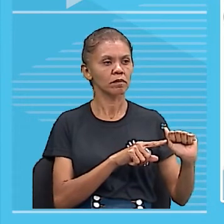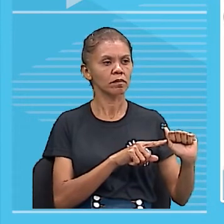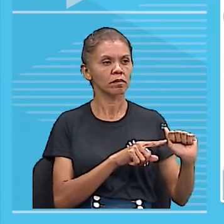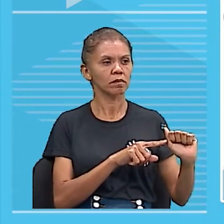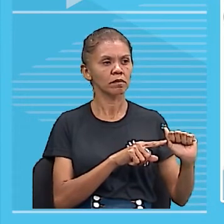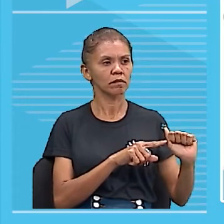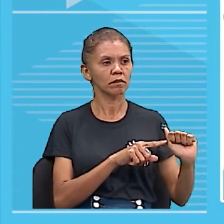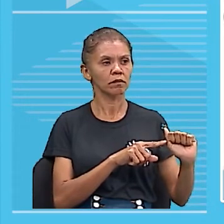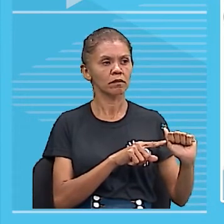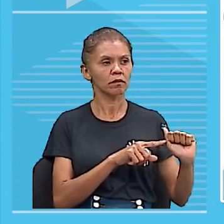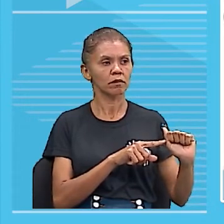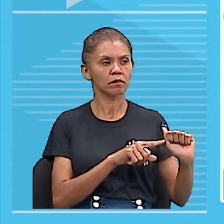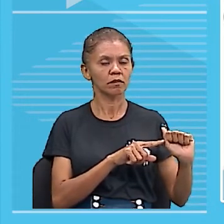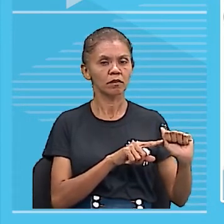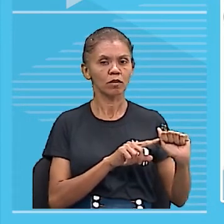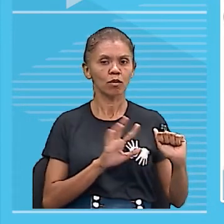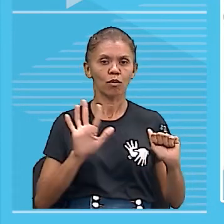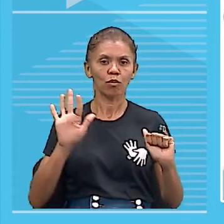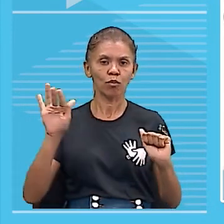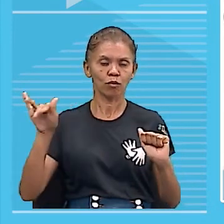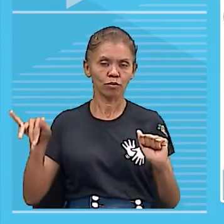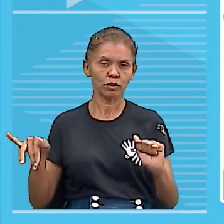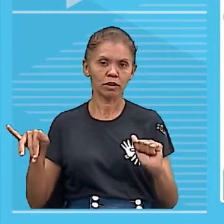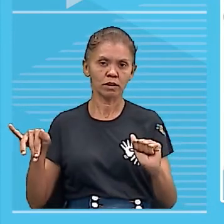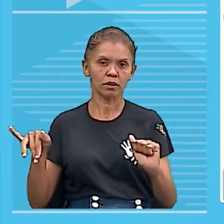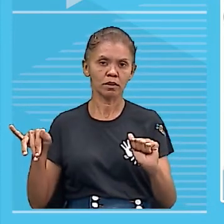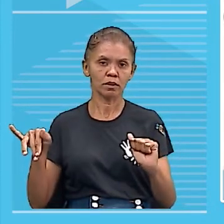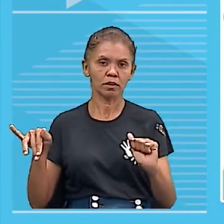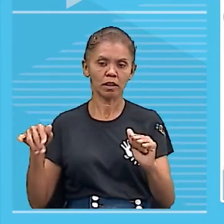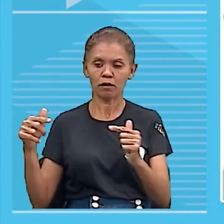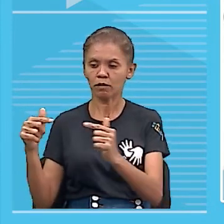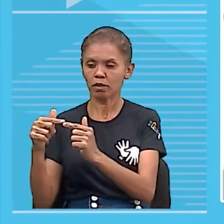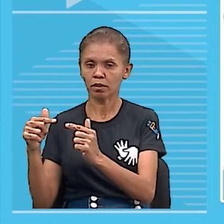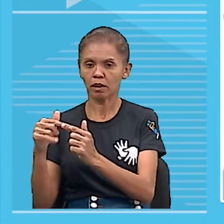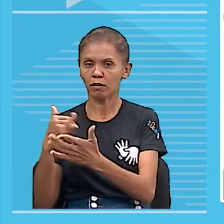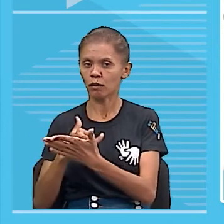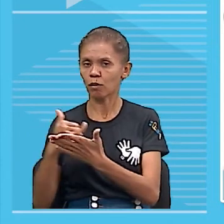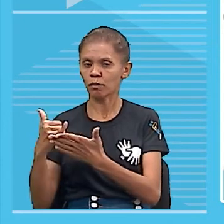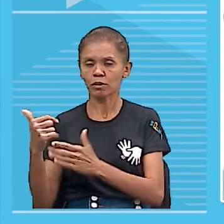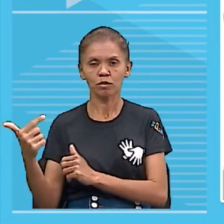e o final dele tá conectado com o começo do segundo